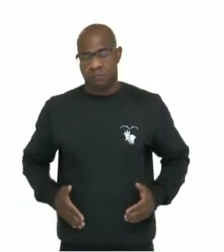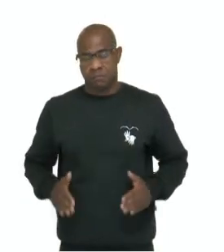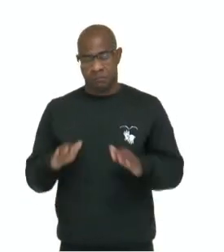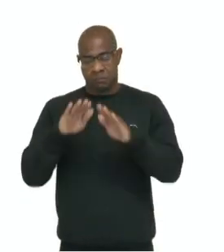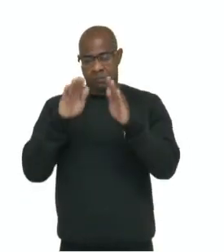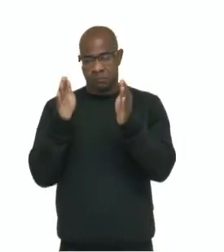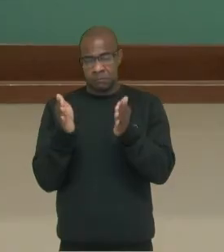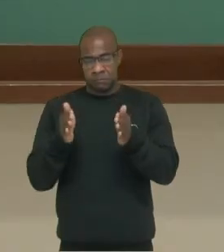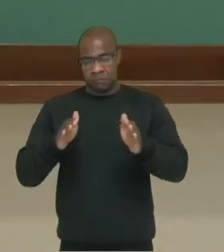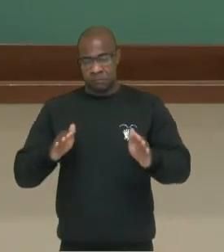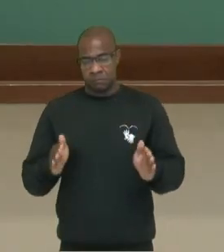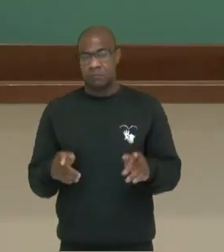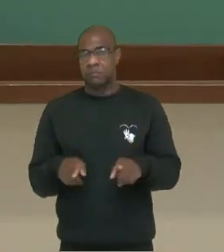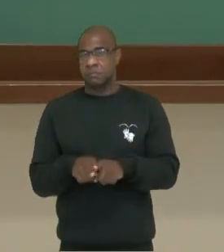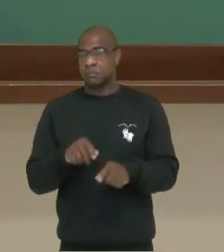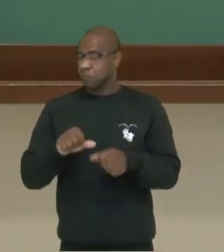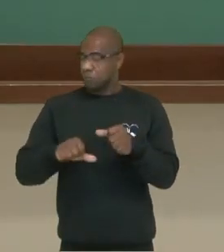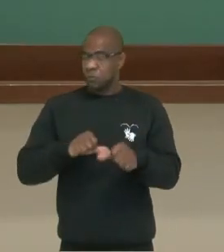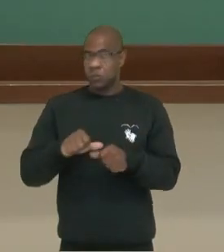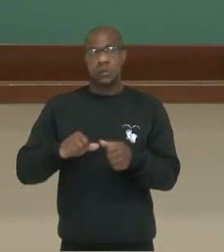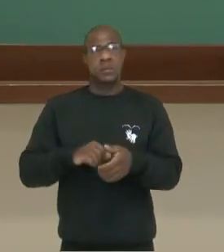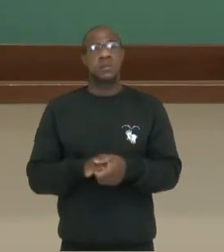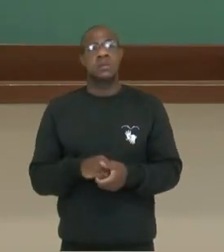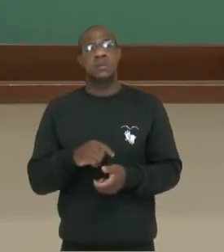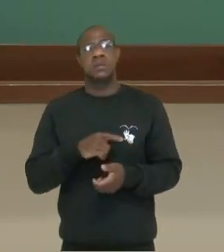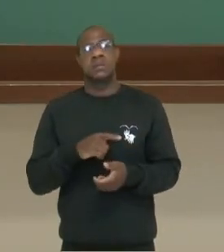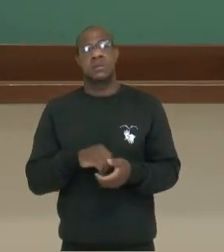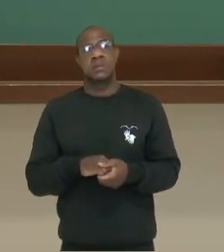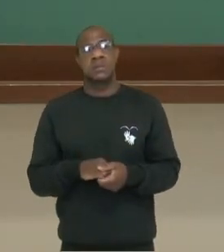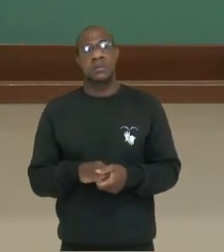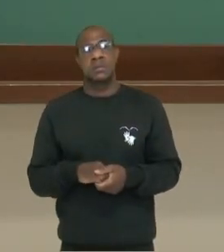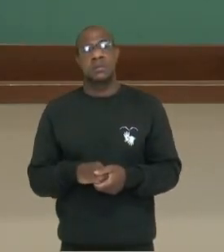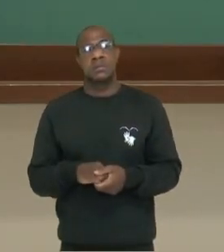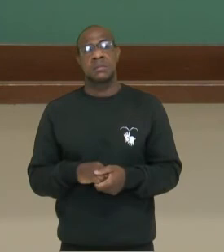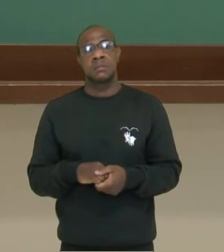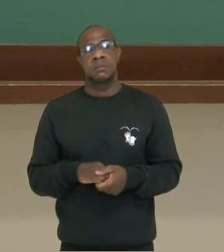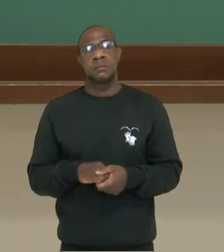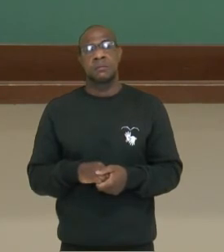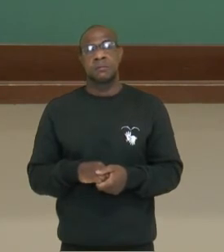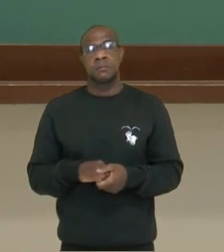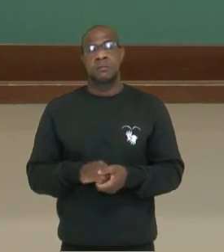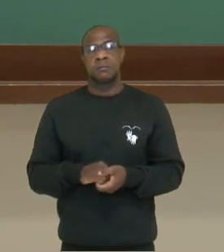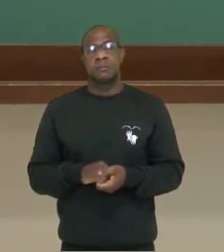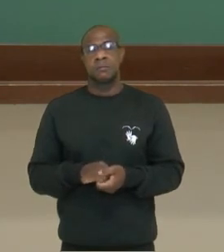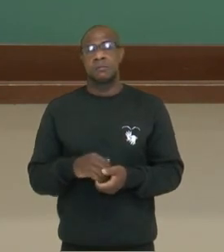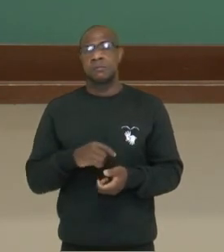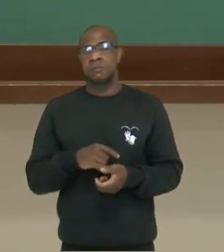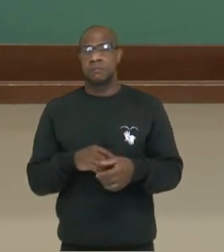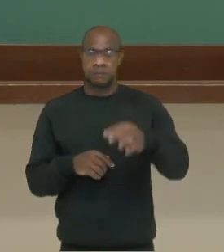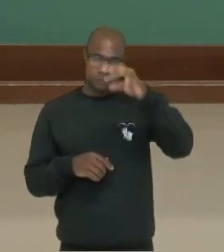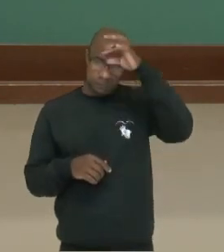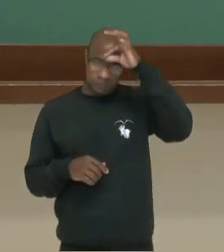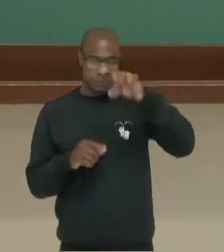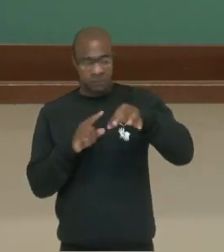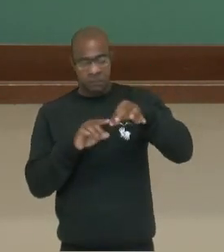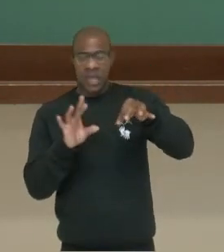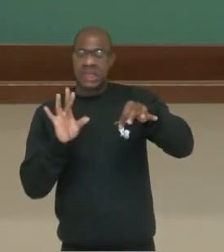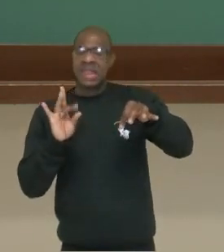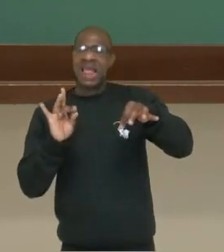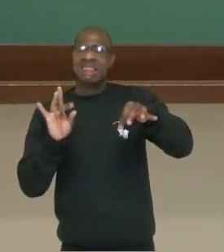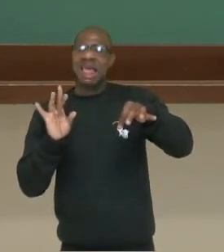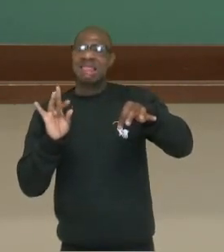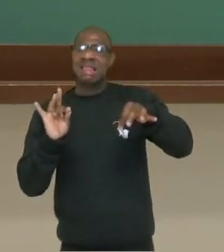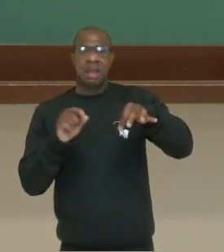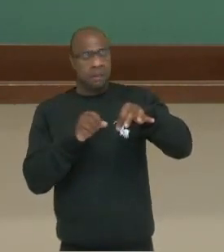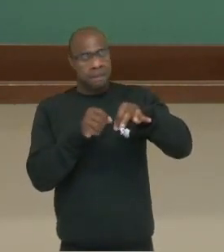pode perceber que sai lá na calcinha, sai como se fosse um gelzinho, parece uma clara de ovo,